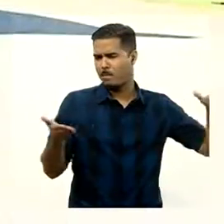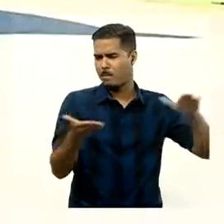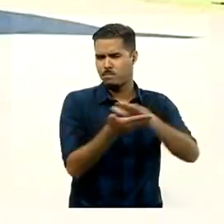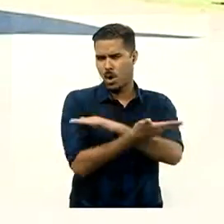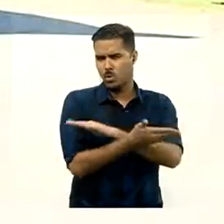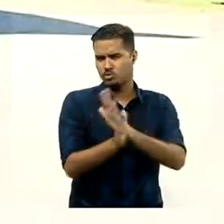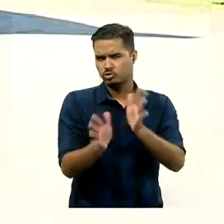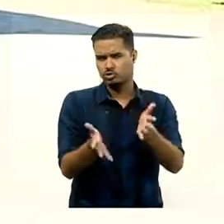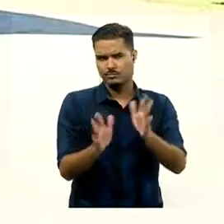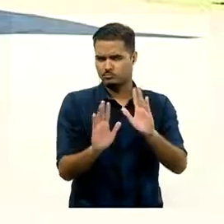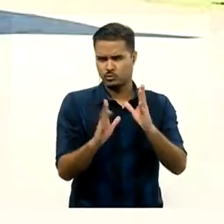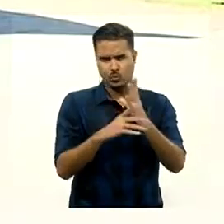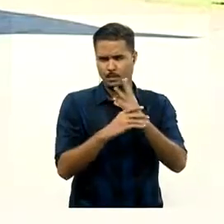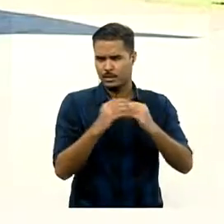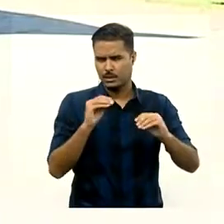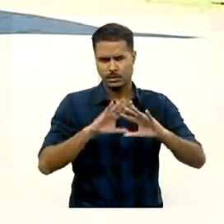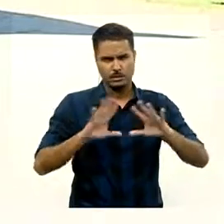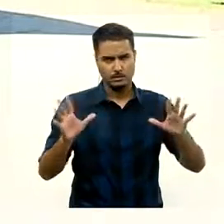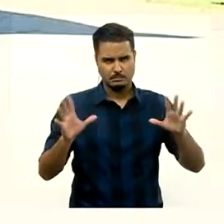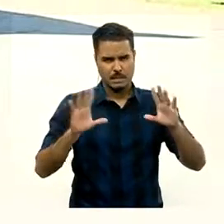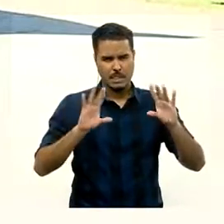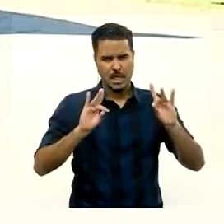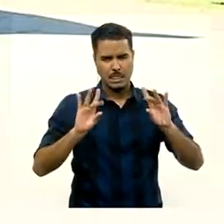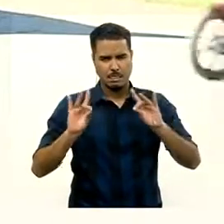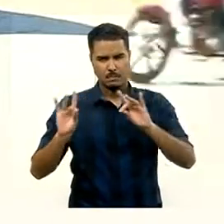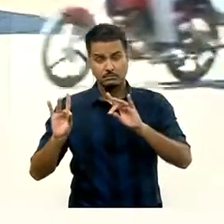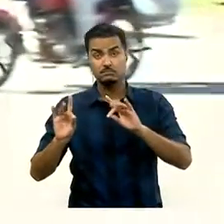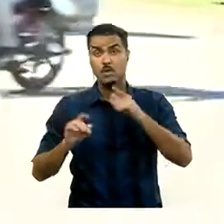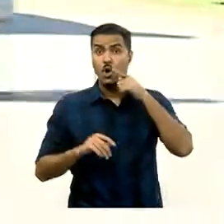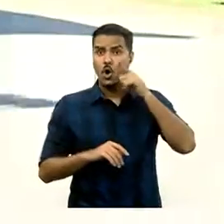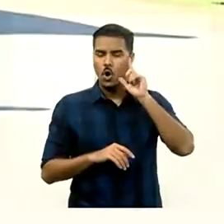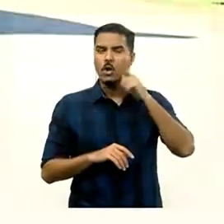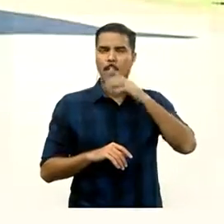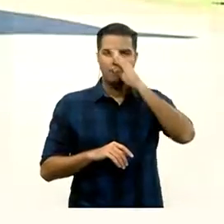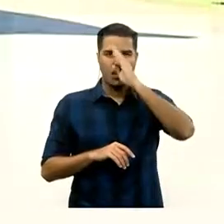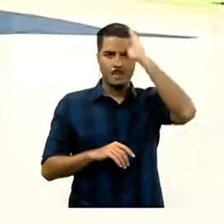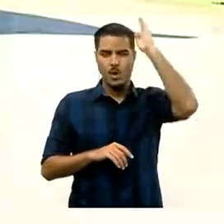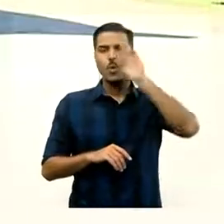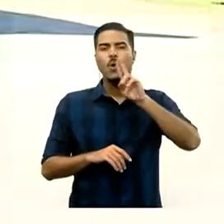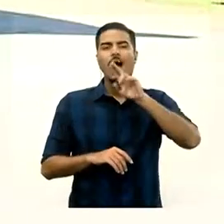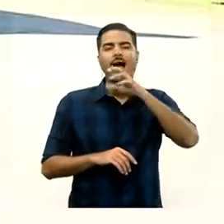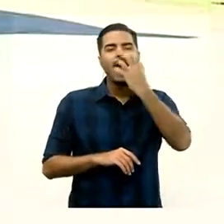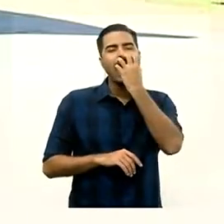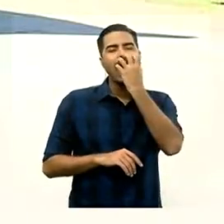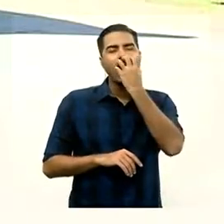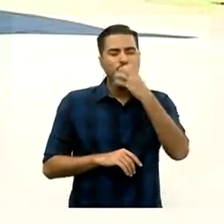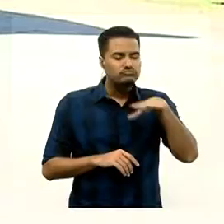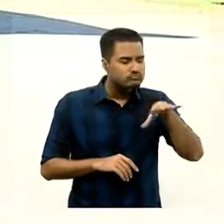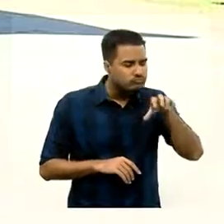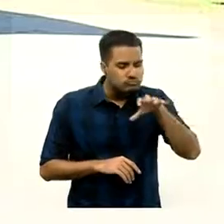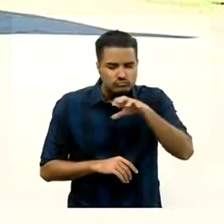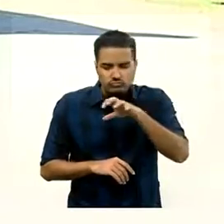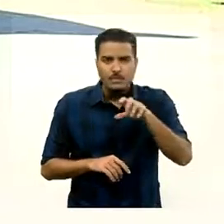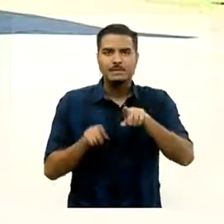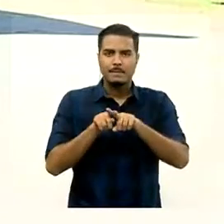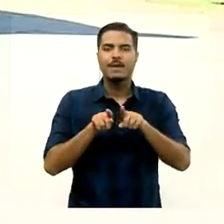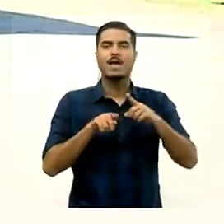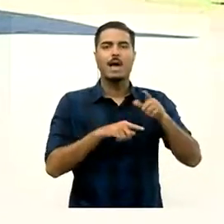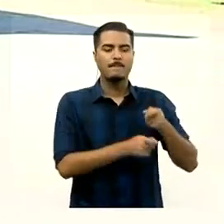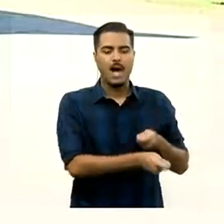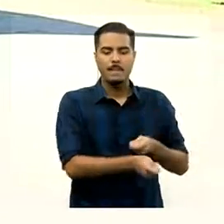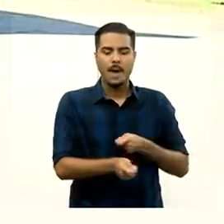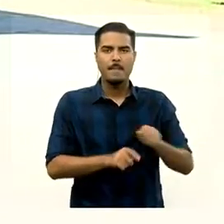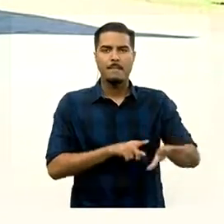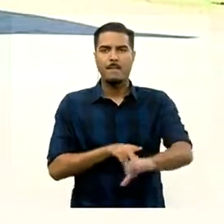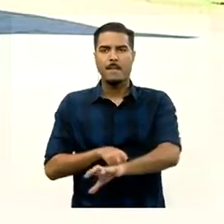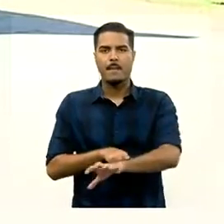totalmente destruída. Os bombeiros ontem contaram muito com o auxílio de cães farejadores e de maquinário. Ontem também a Justiça do Trabalho